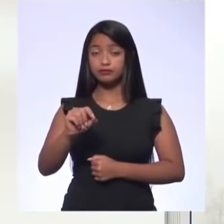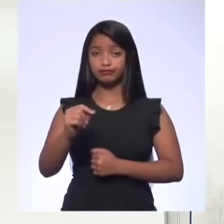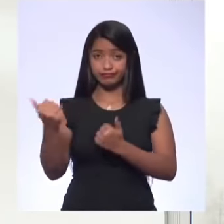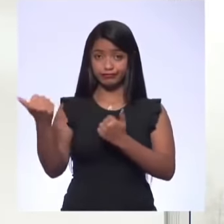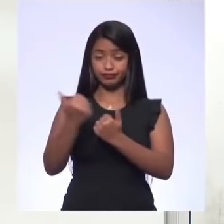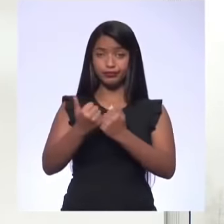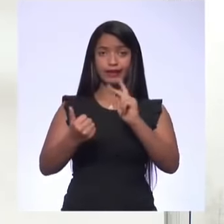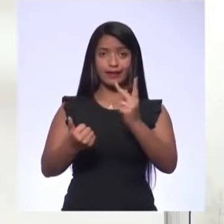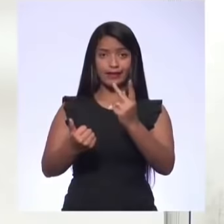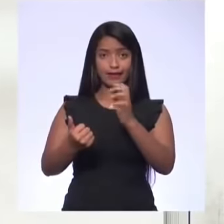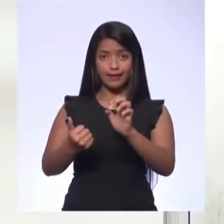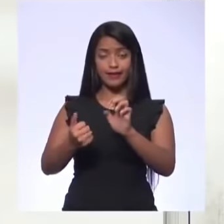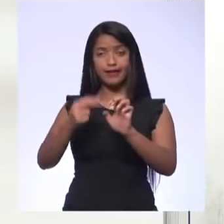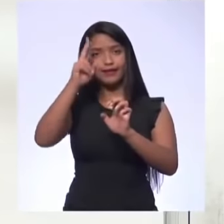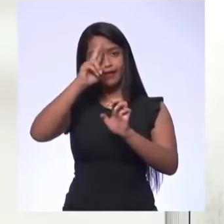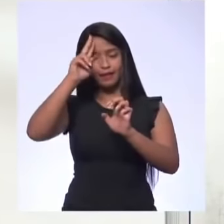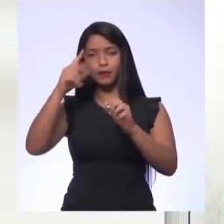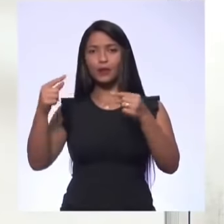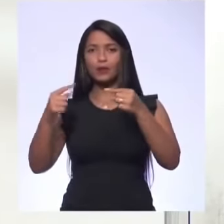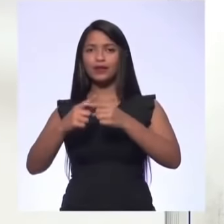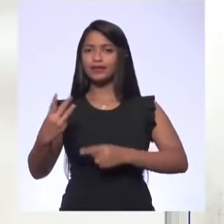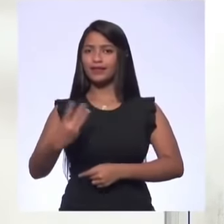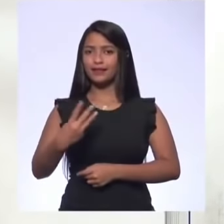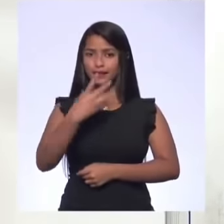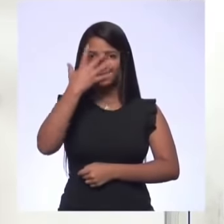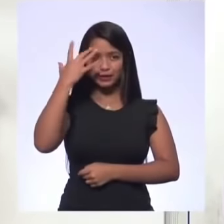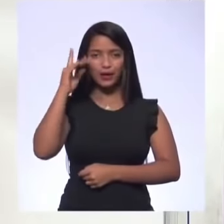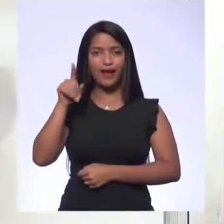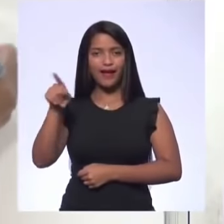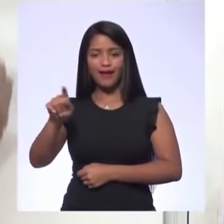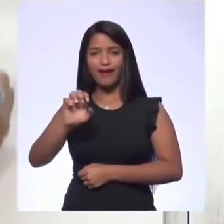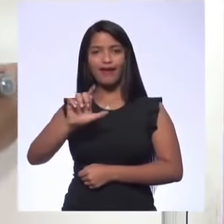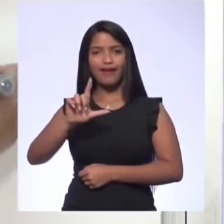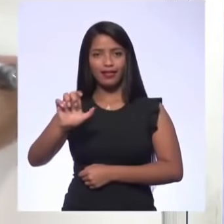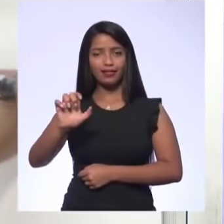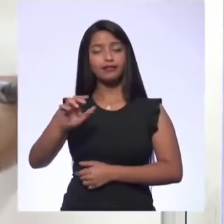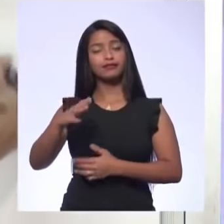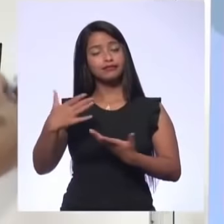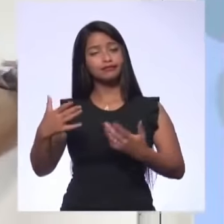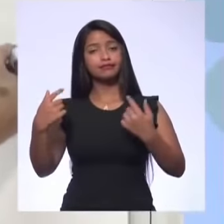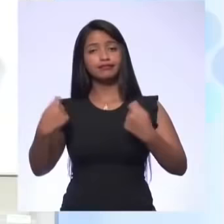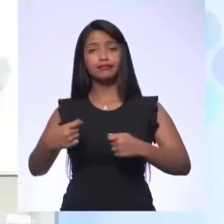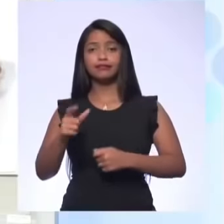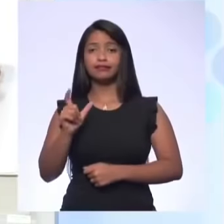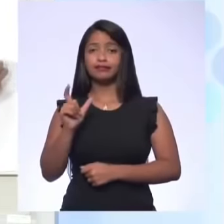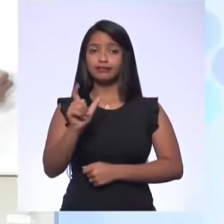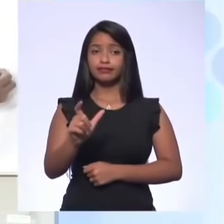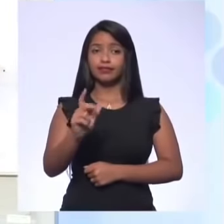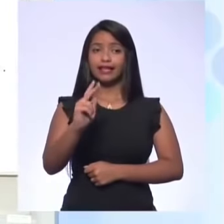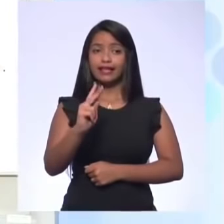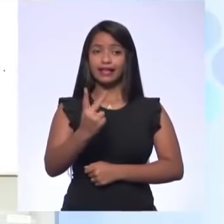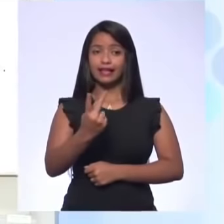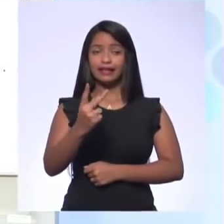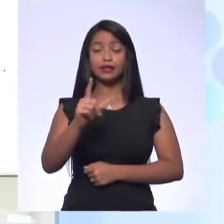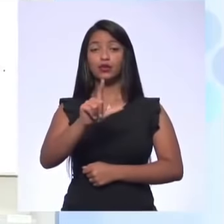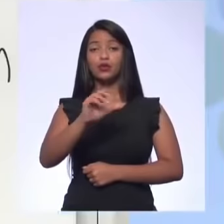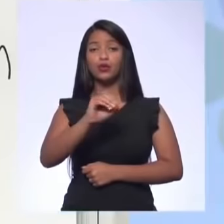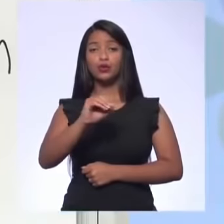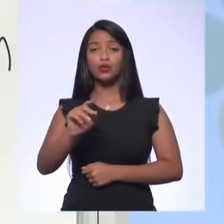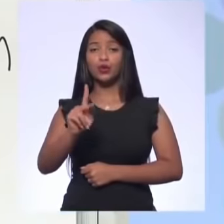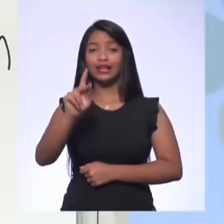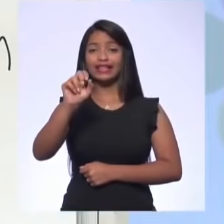do S. He looks like his father, tá? O possessivo que vocês já estudaram